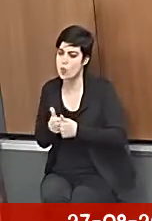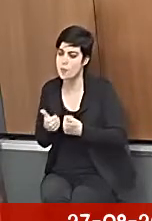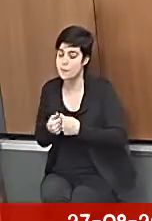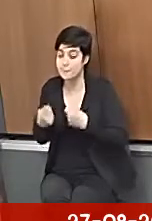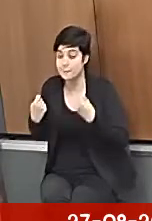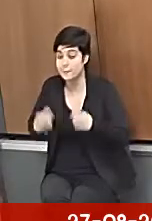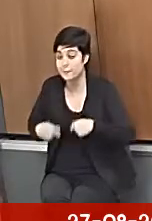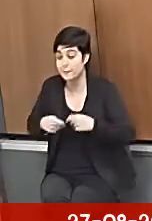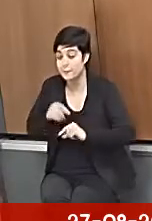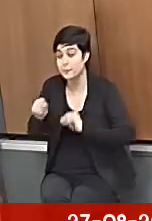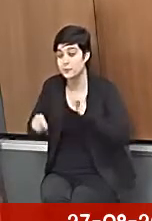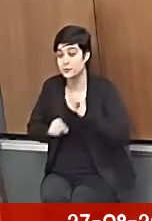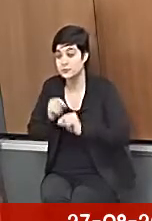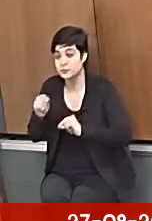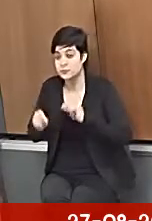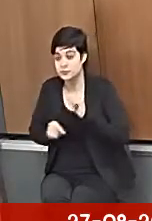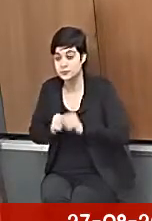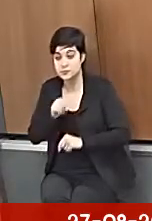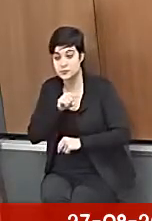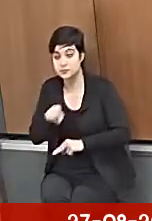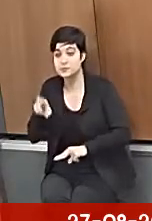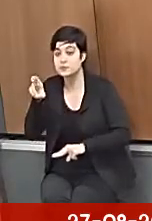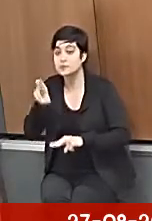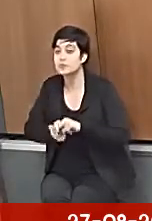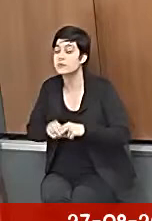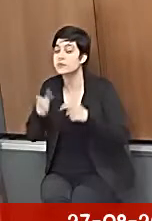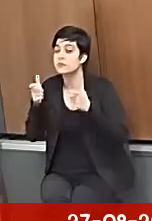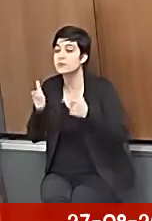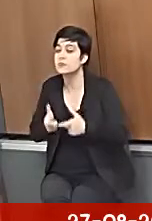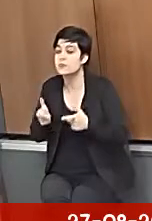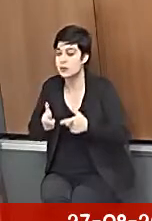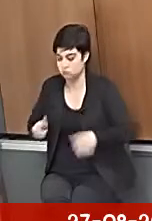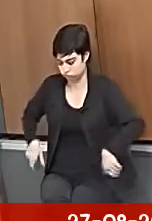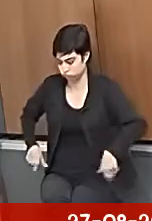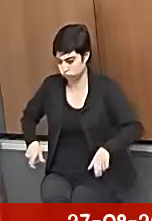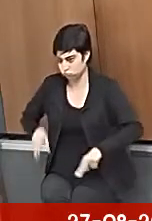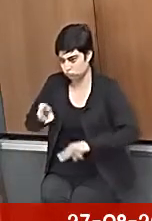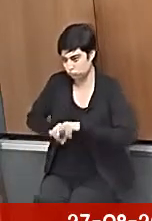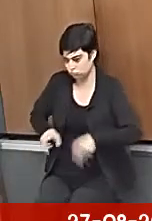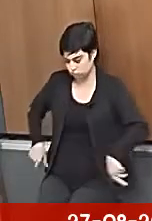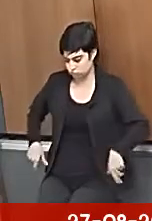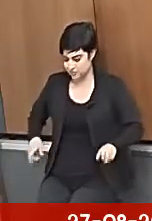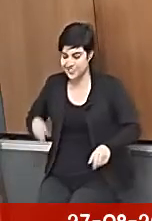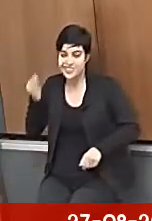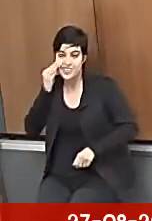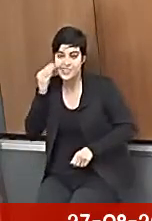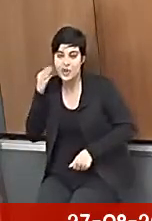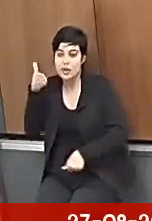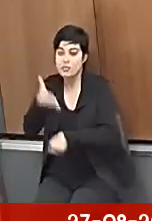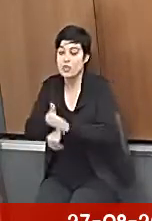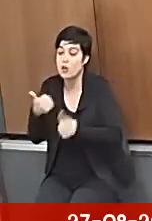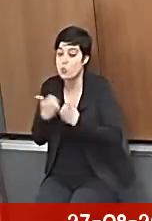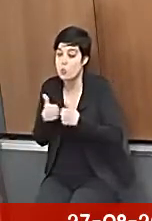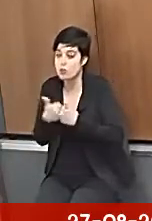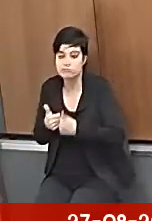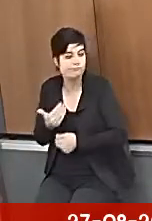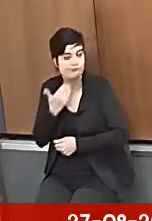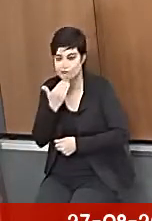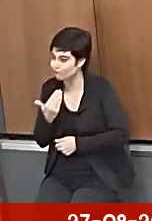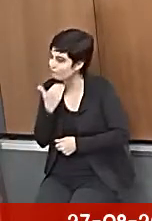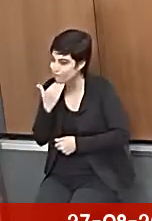quero que desafiar um de vocês a sentar numa cadeira e pegar um ônibus interestadual e ver que tipo de acessibilidade ele tem nenhuma